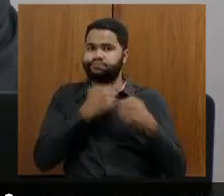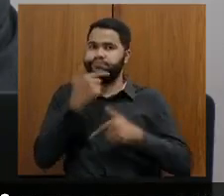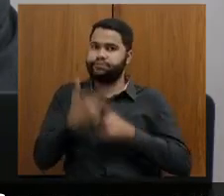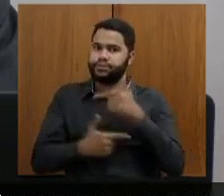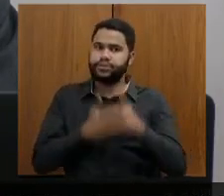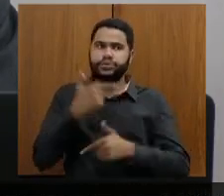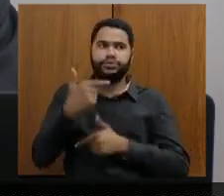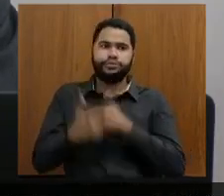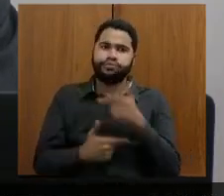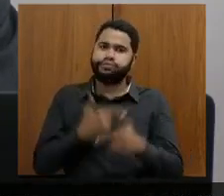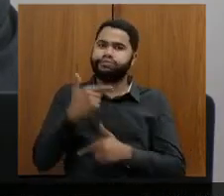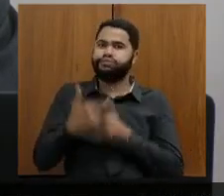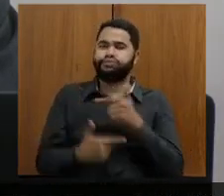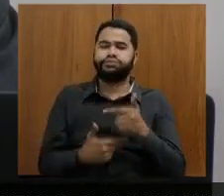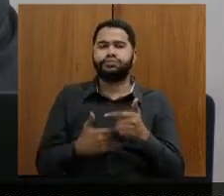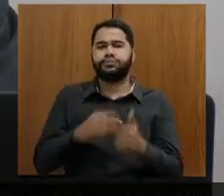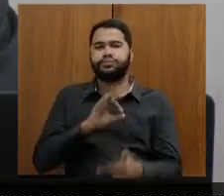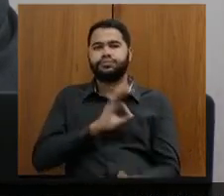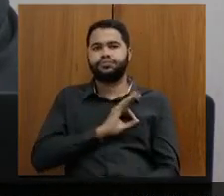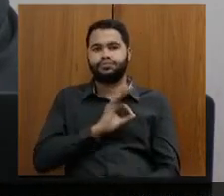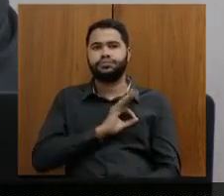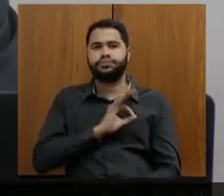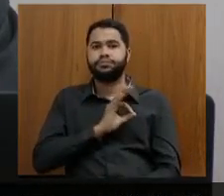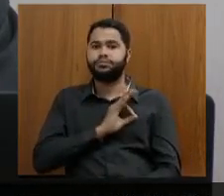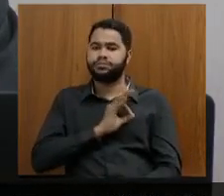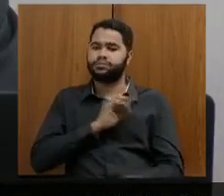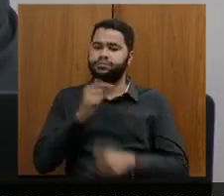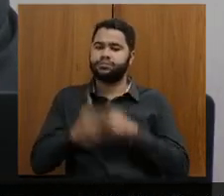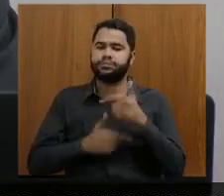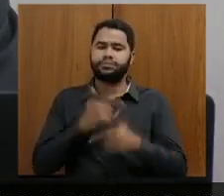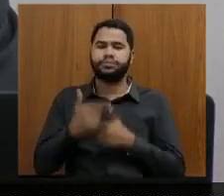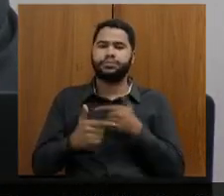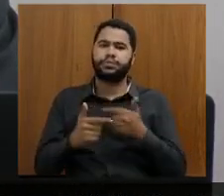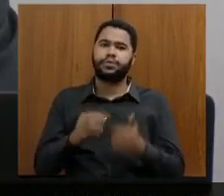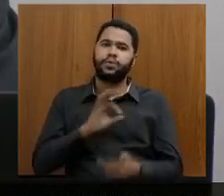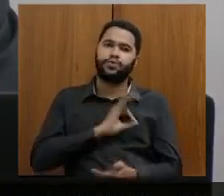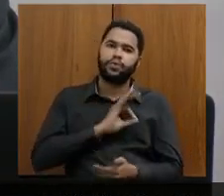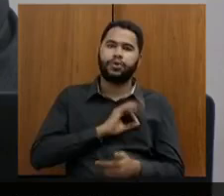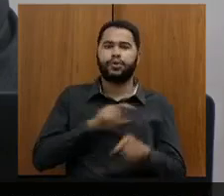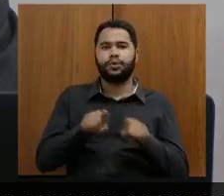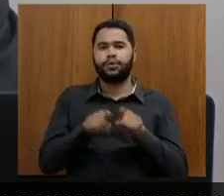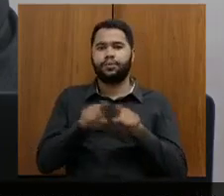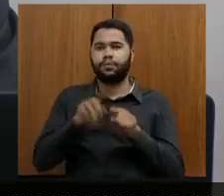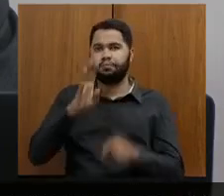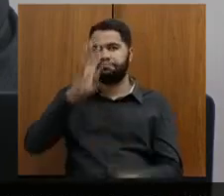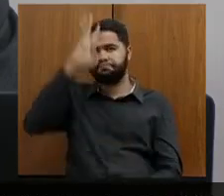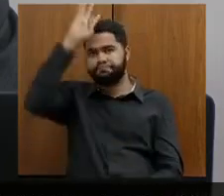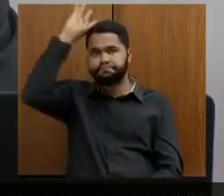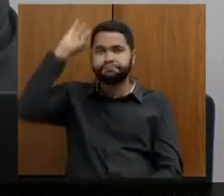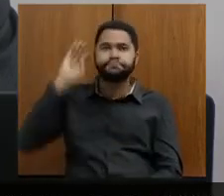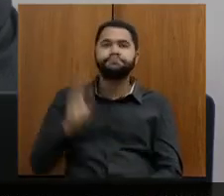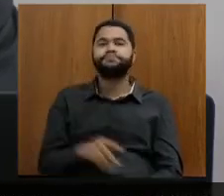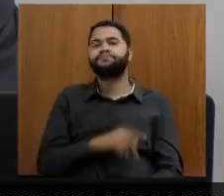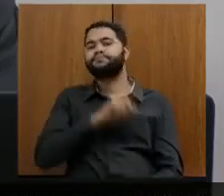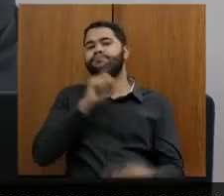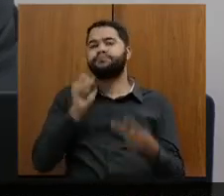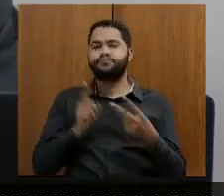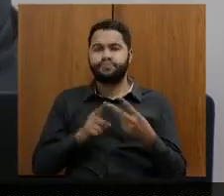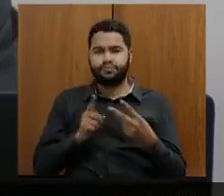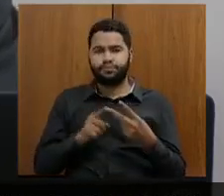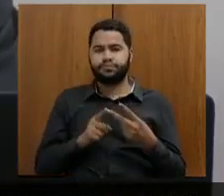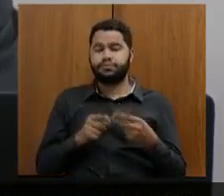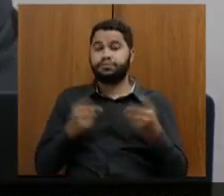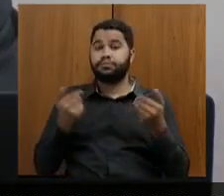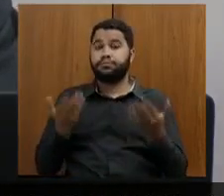é enorme para os policiais que estão na ativa na policiais com o bombeiro o segundo